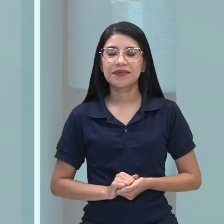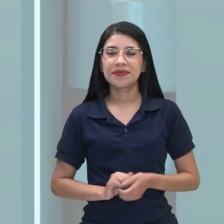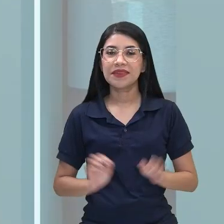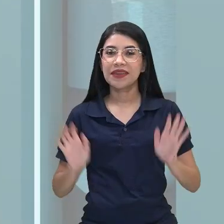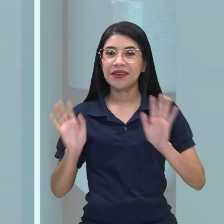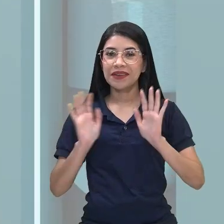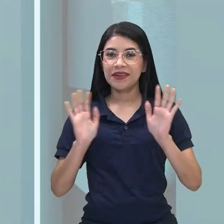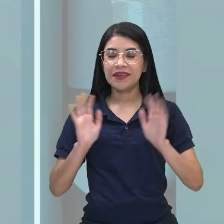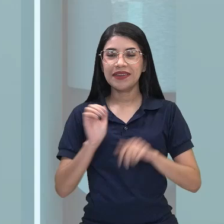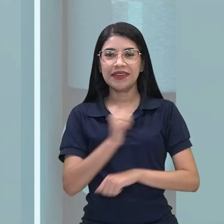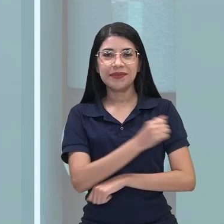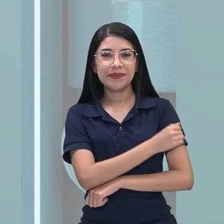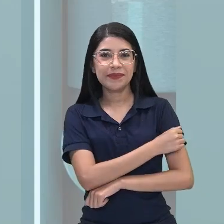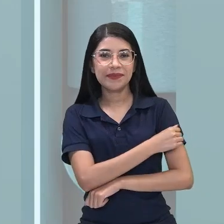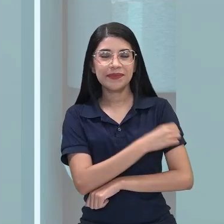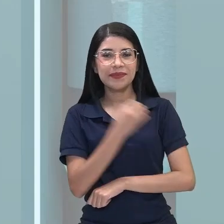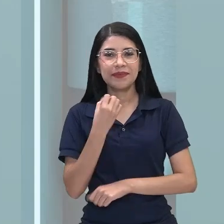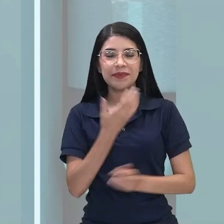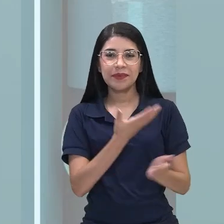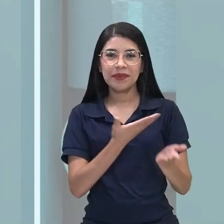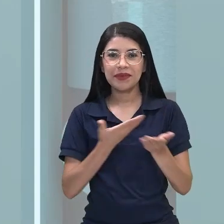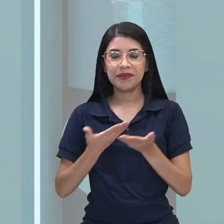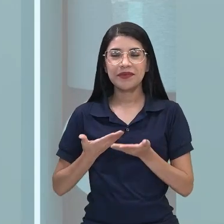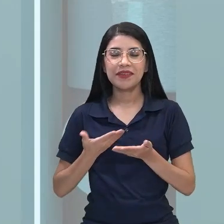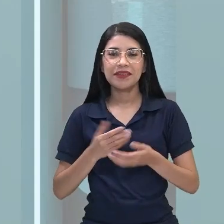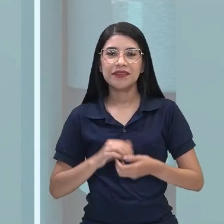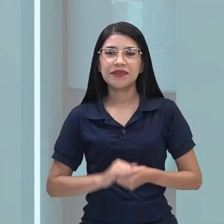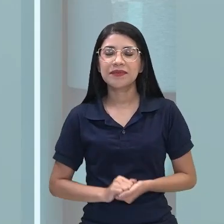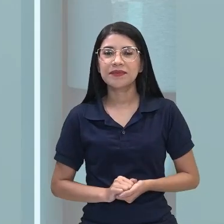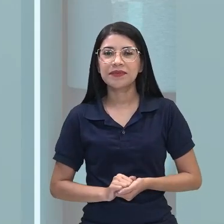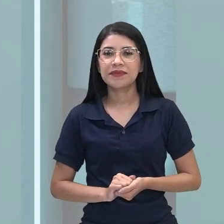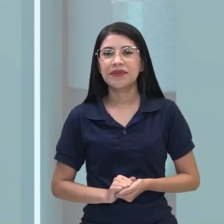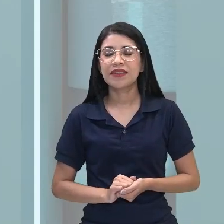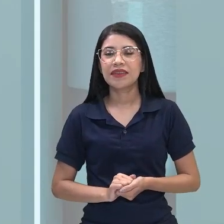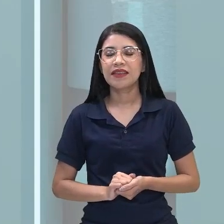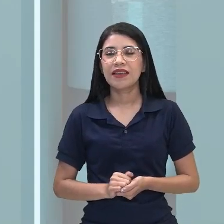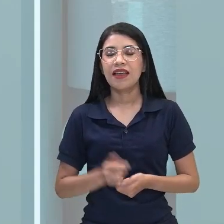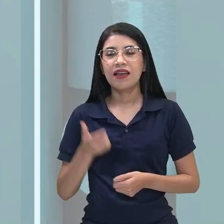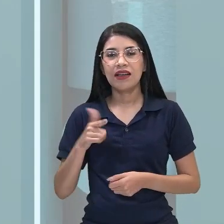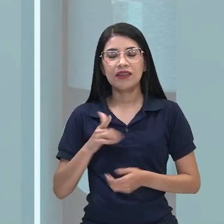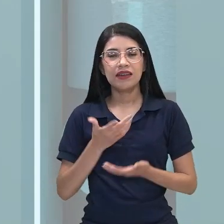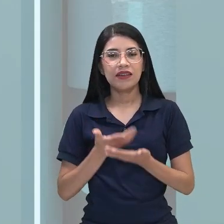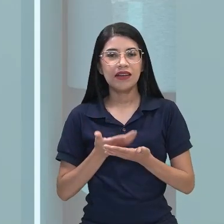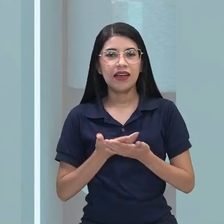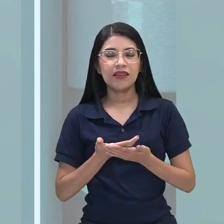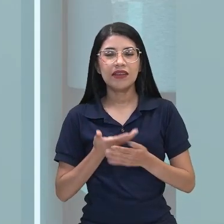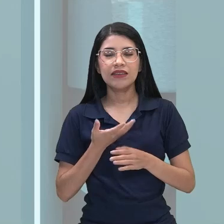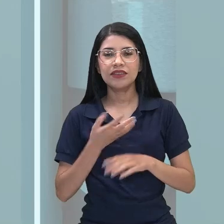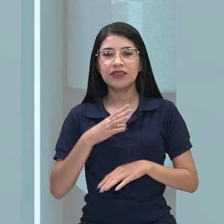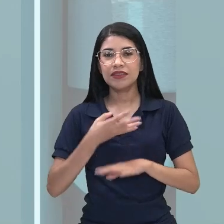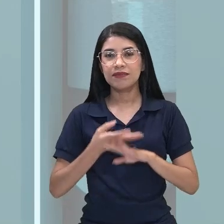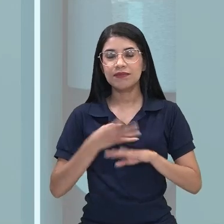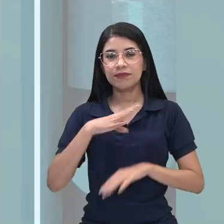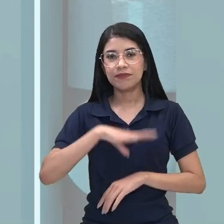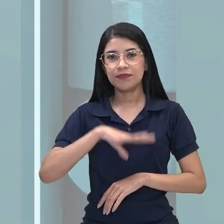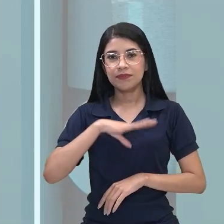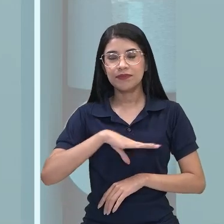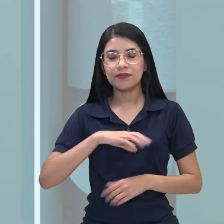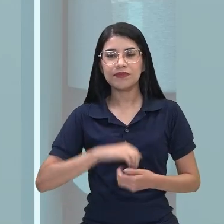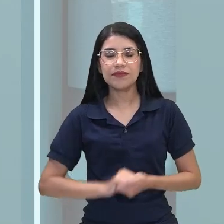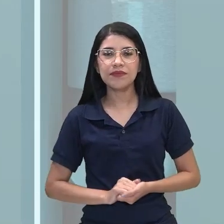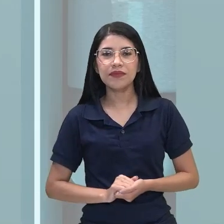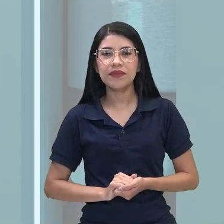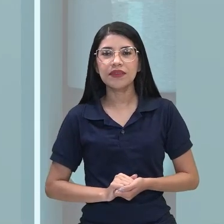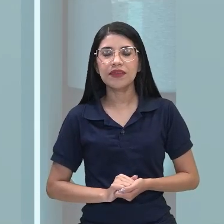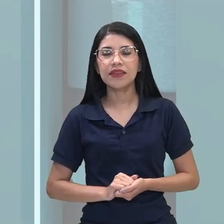Olá, queridos alunos, sejam todos muito bem-vindos para mais uma aula de língua portuguesa. Eu sou a